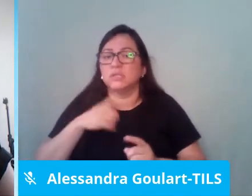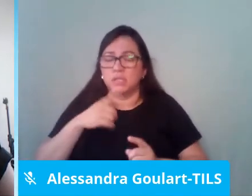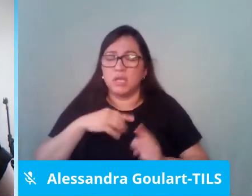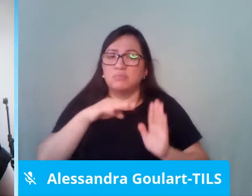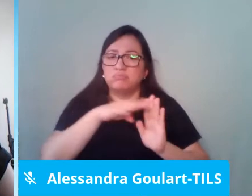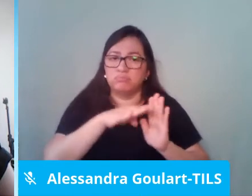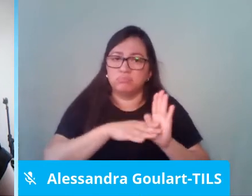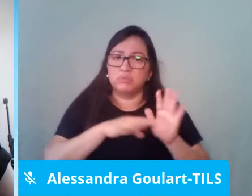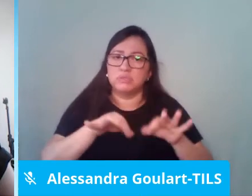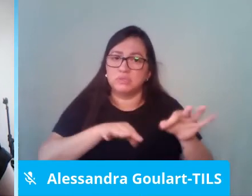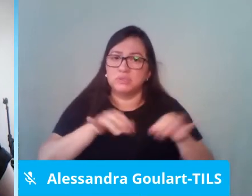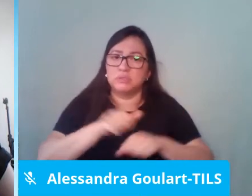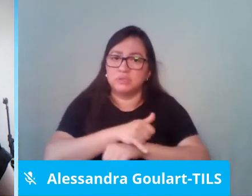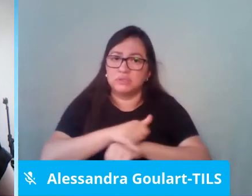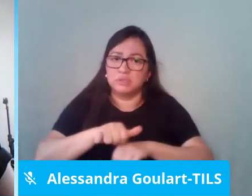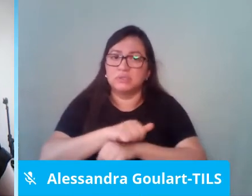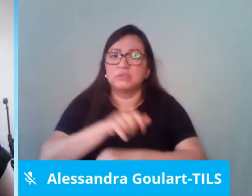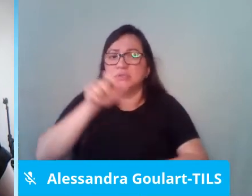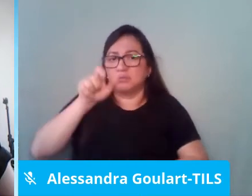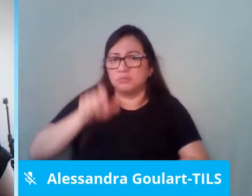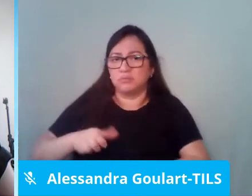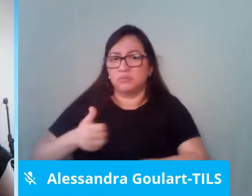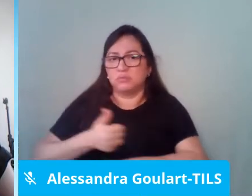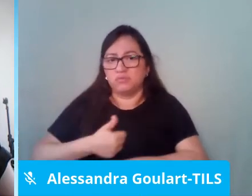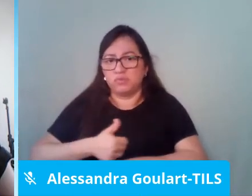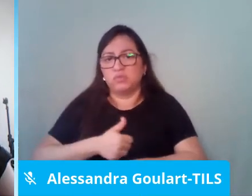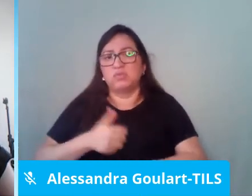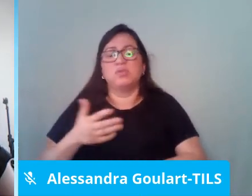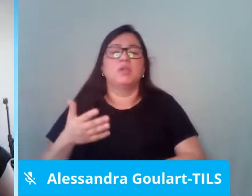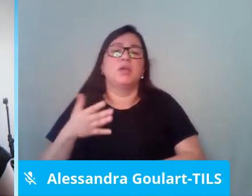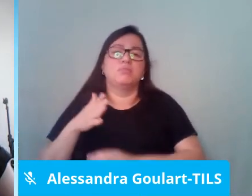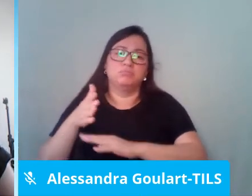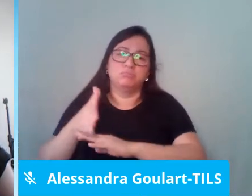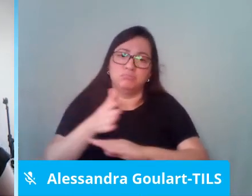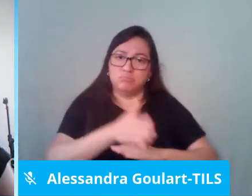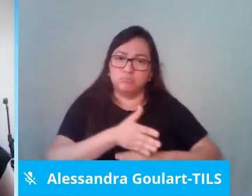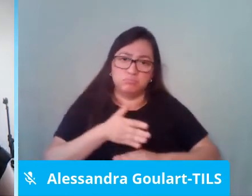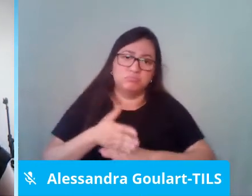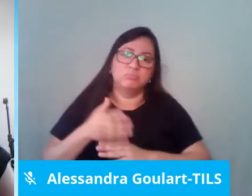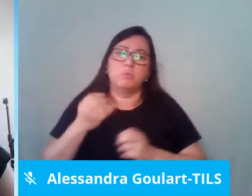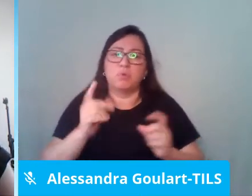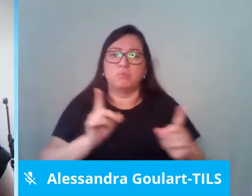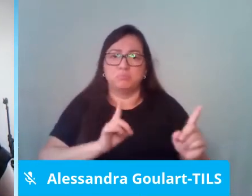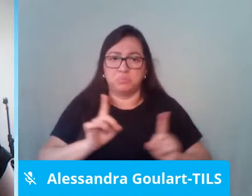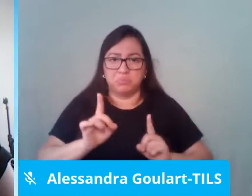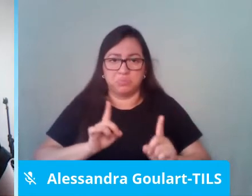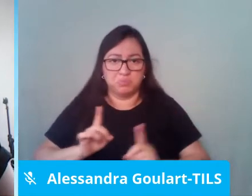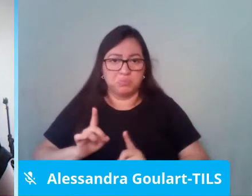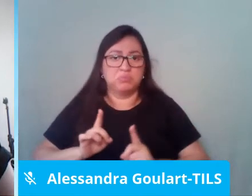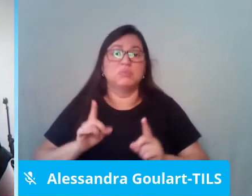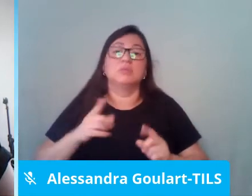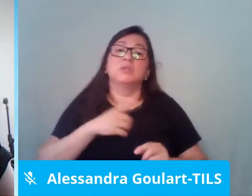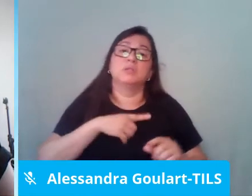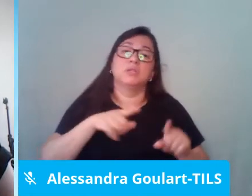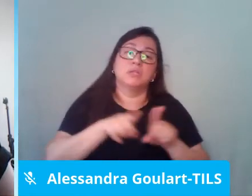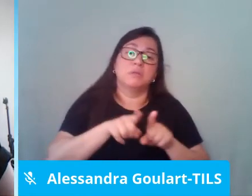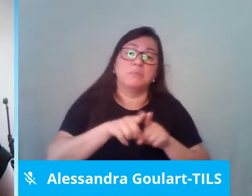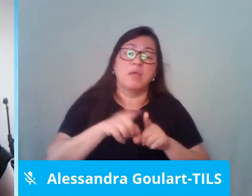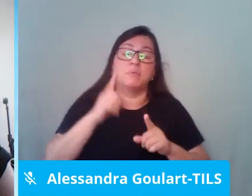agentes comunitários, academia da saúde, entre outros. E a gente tem a parte de indicadores de